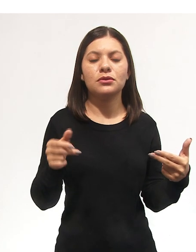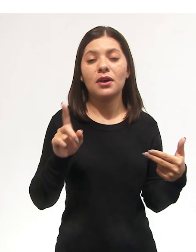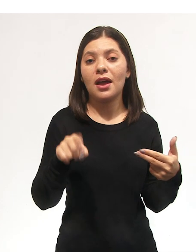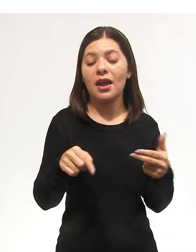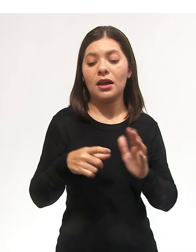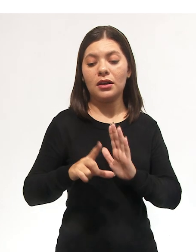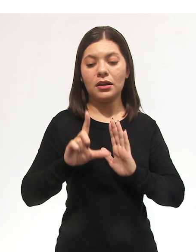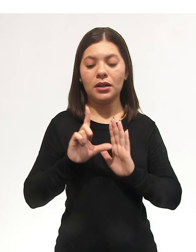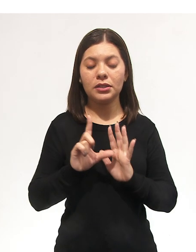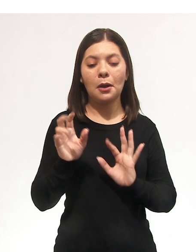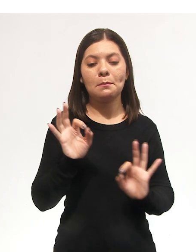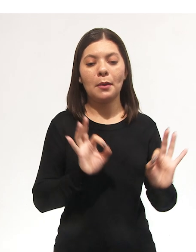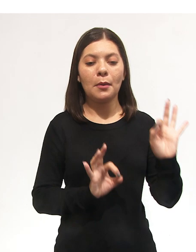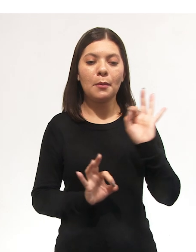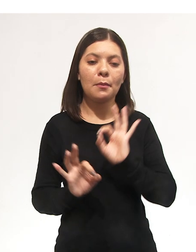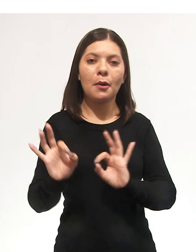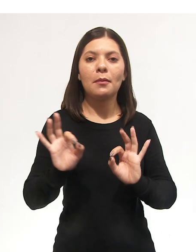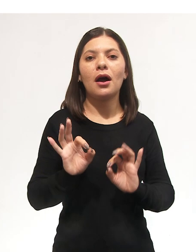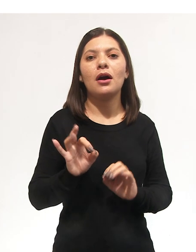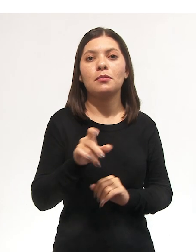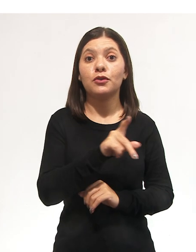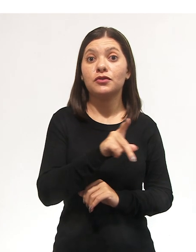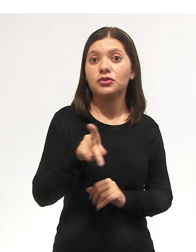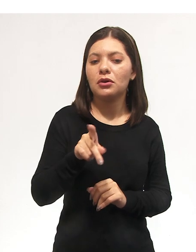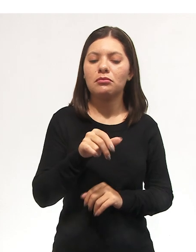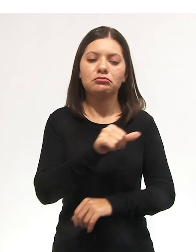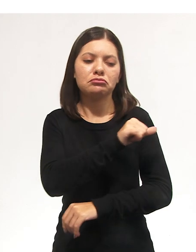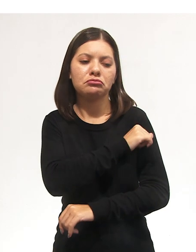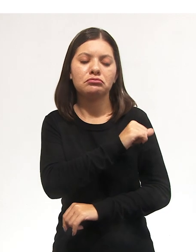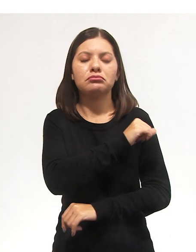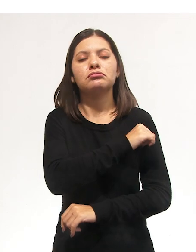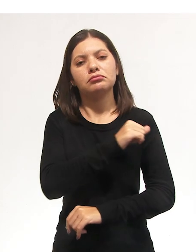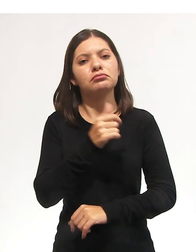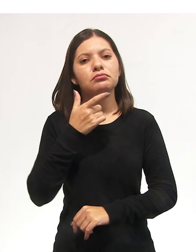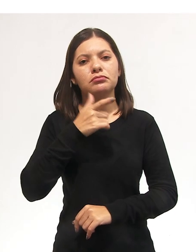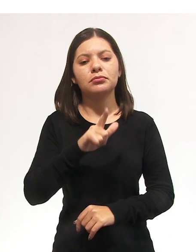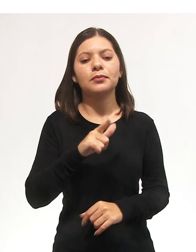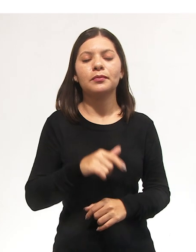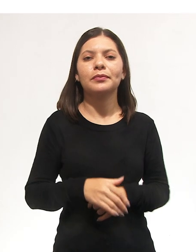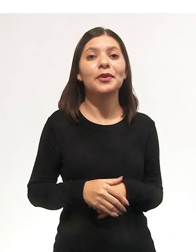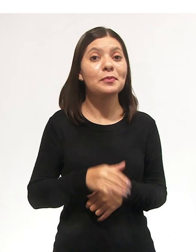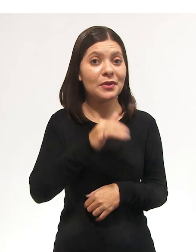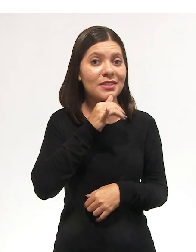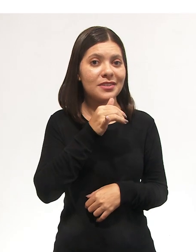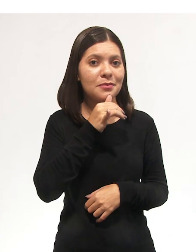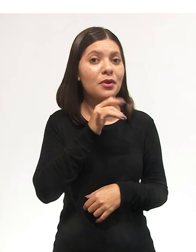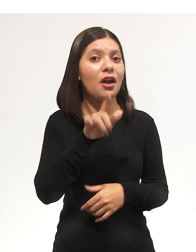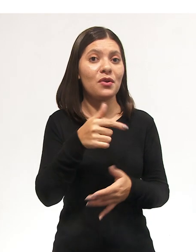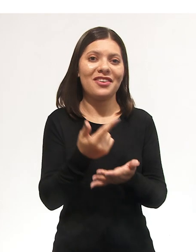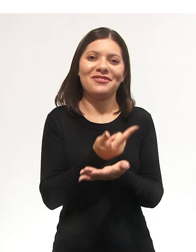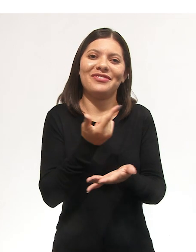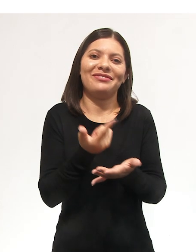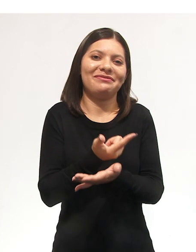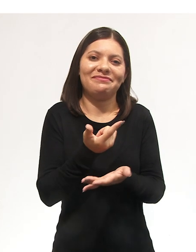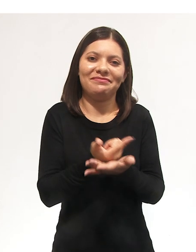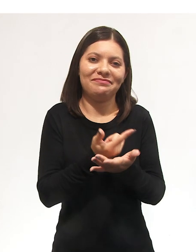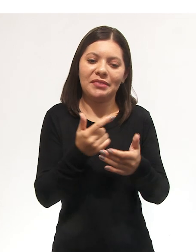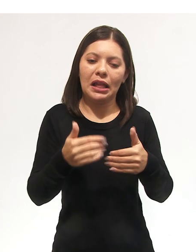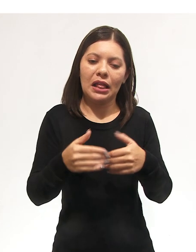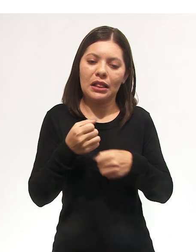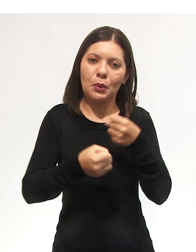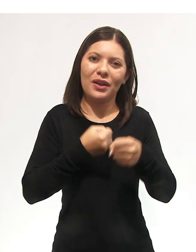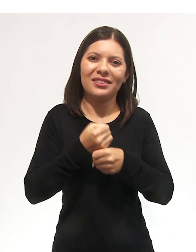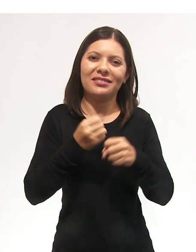ele é planejado para os professores e os alunos, como, por exemplo, o livro didático. A gente tem